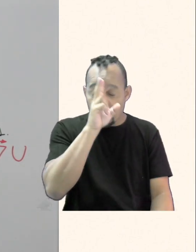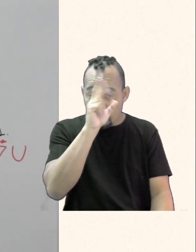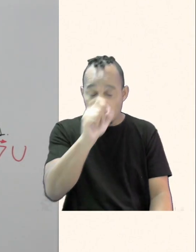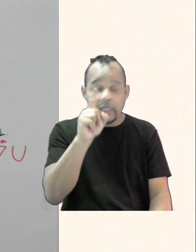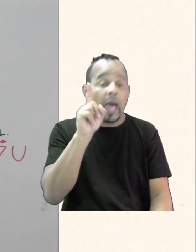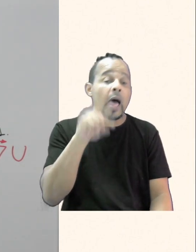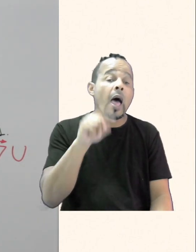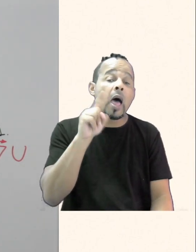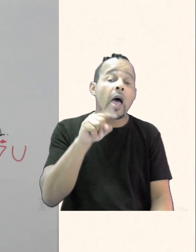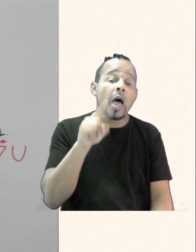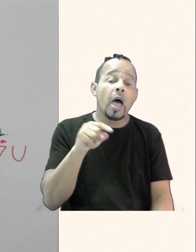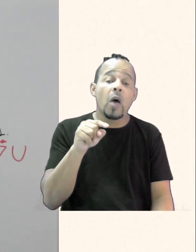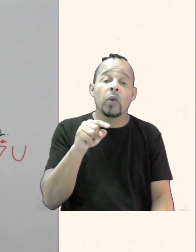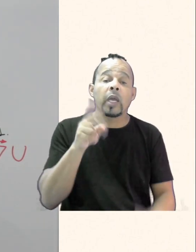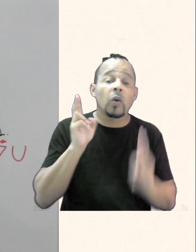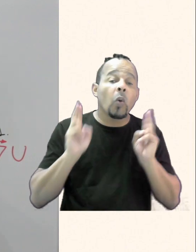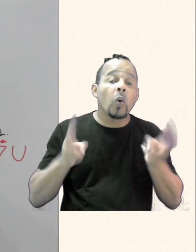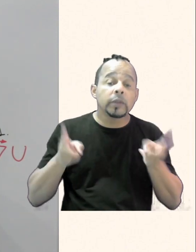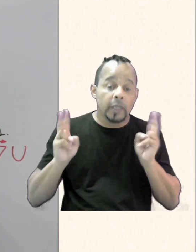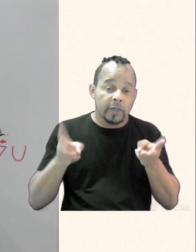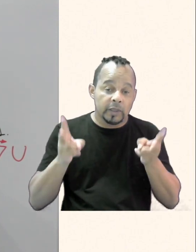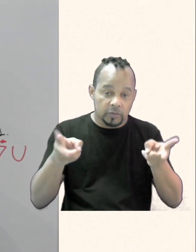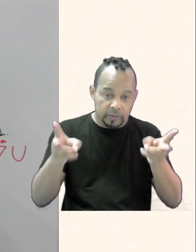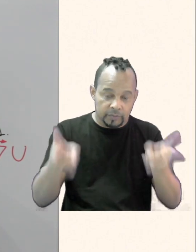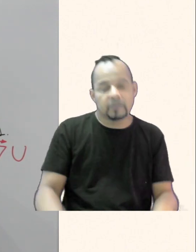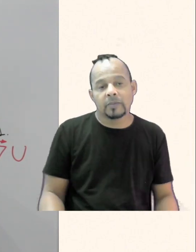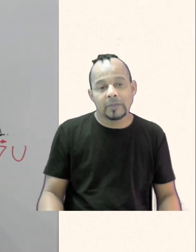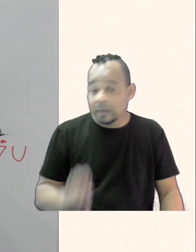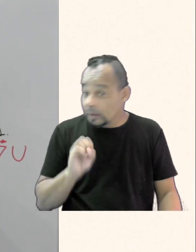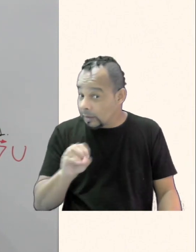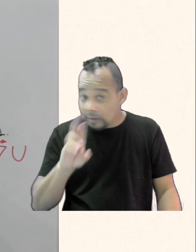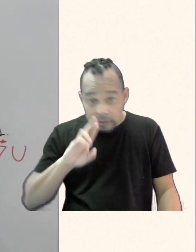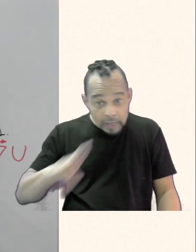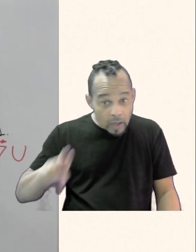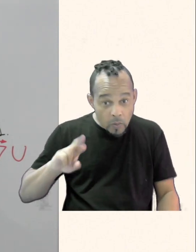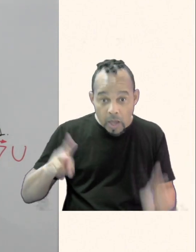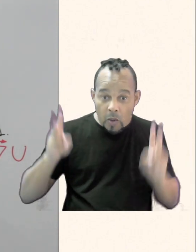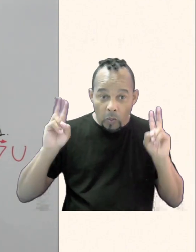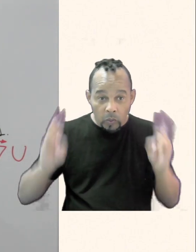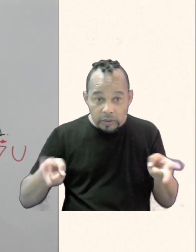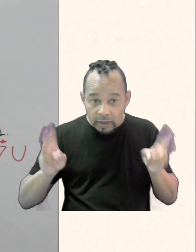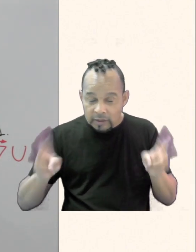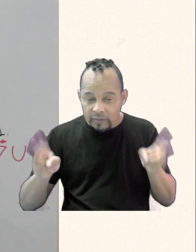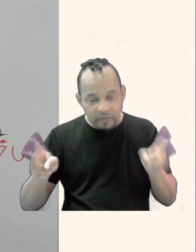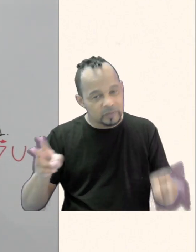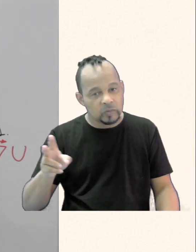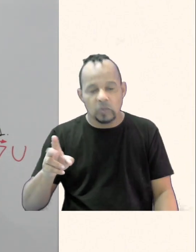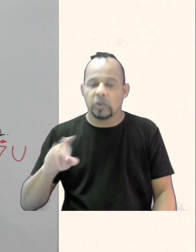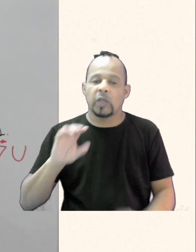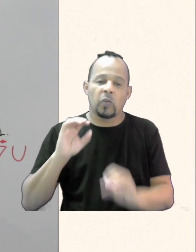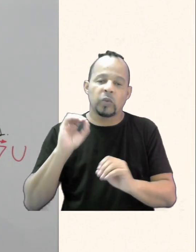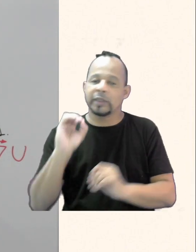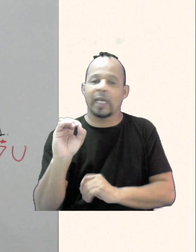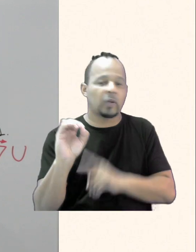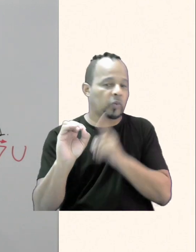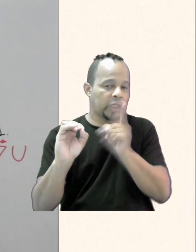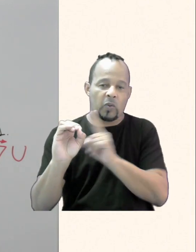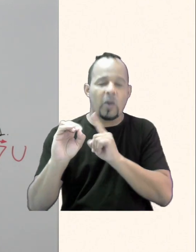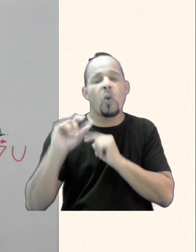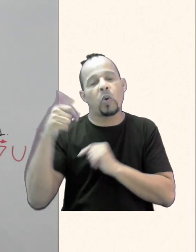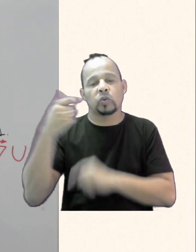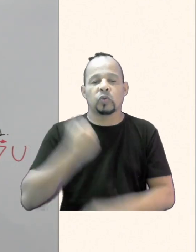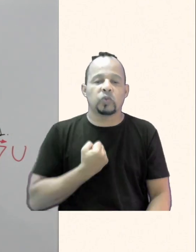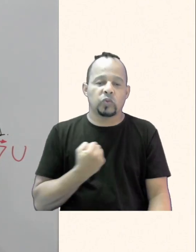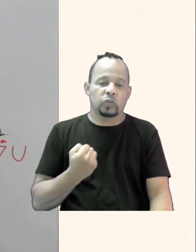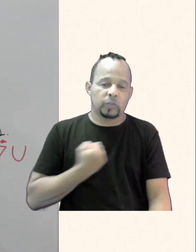é conservativa, bacana? Se ela não for conservativa, isso aqui não dará zero. Então, se